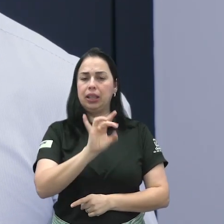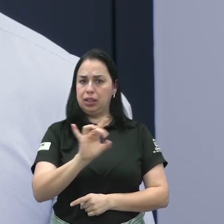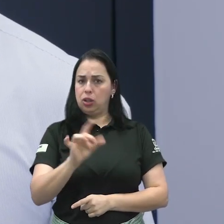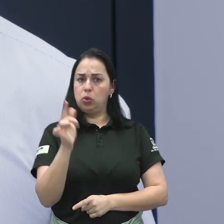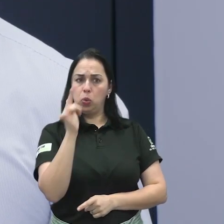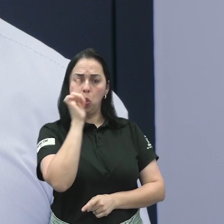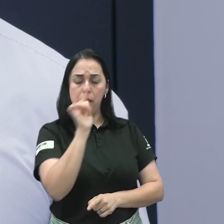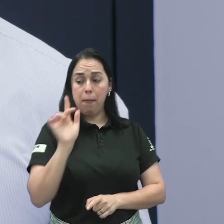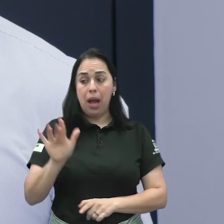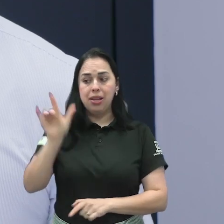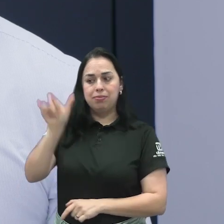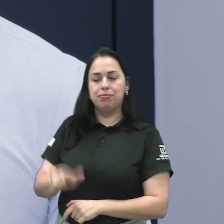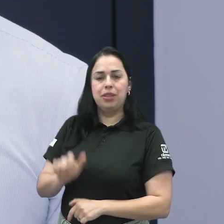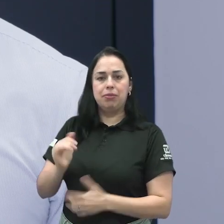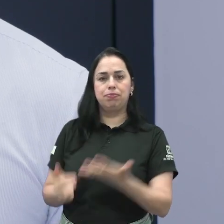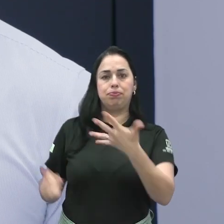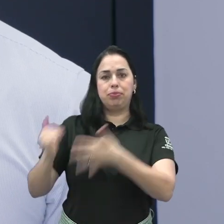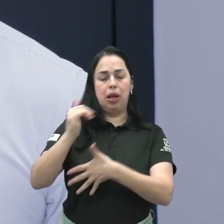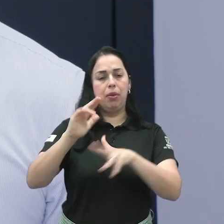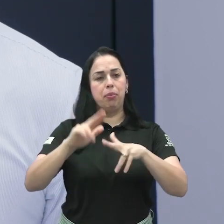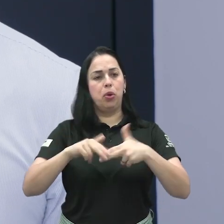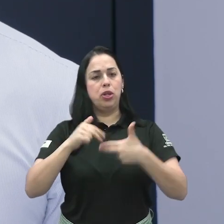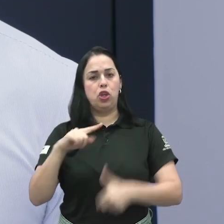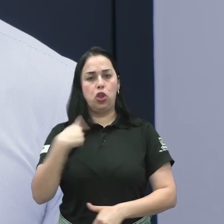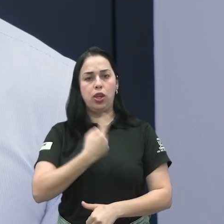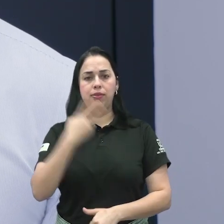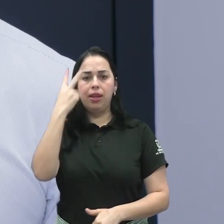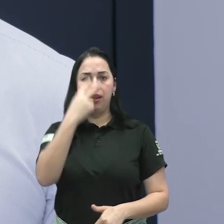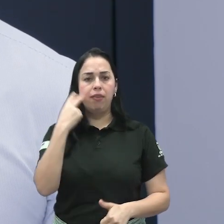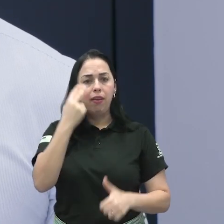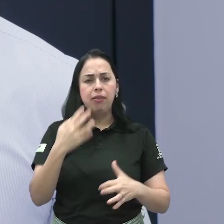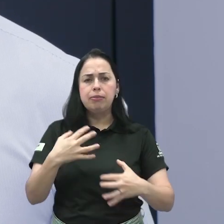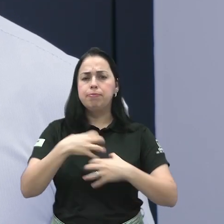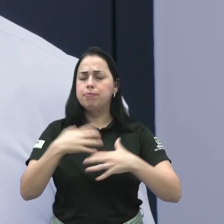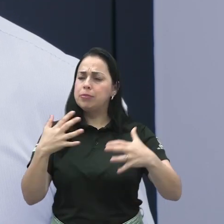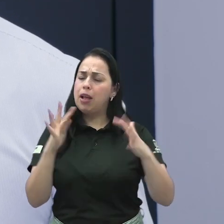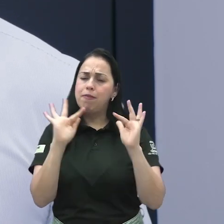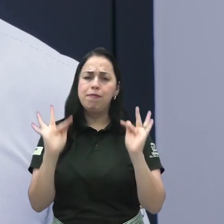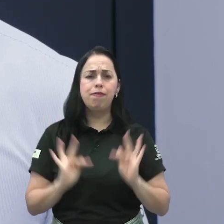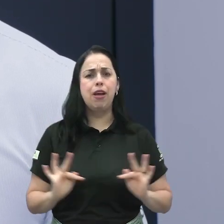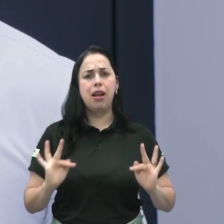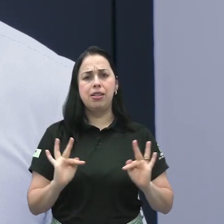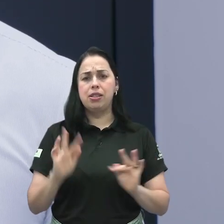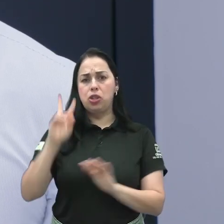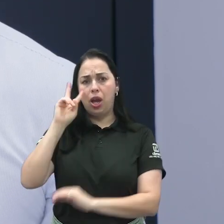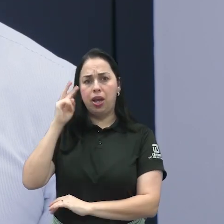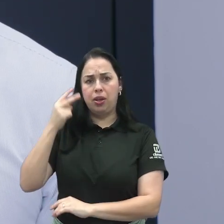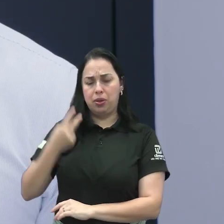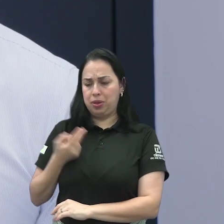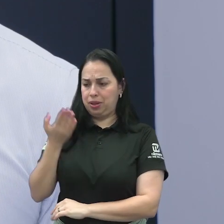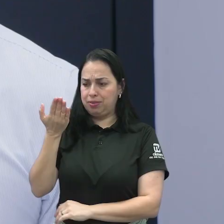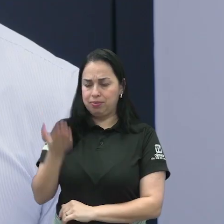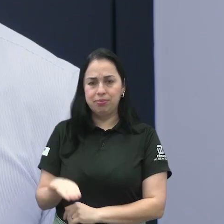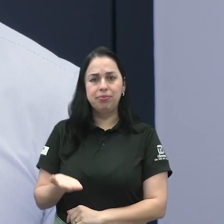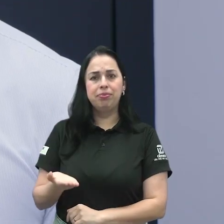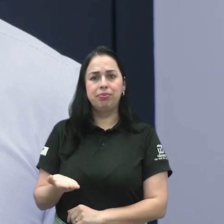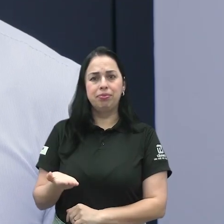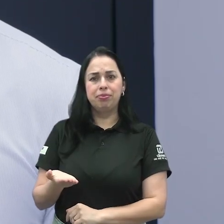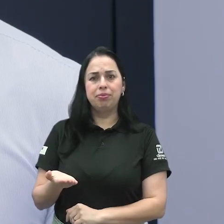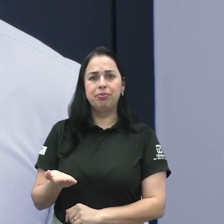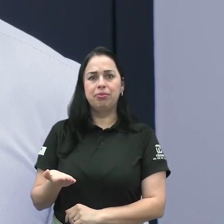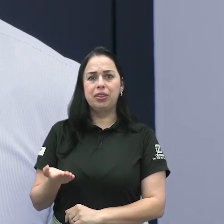individual, então nós aqui da Câmara Municipal ficamos muito felizes, né, de reconhecer o